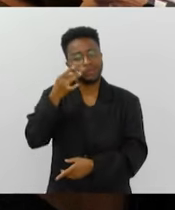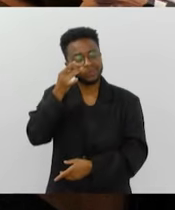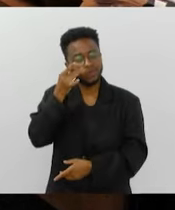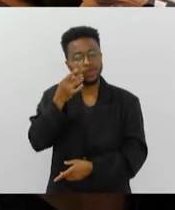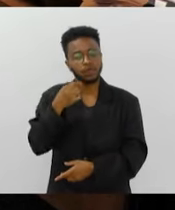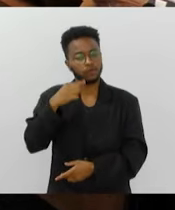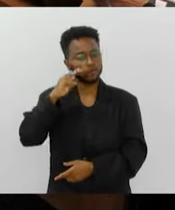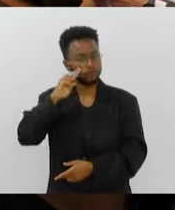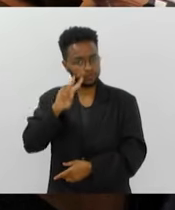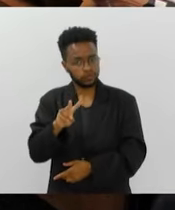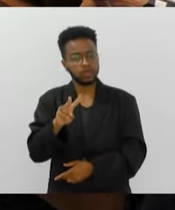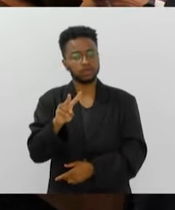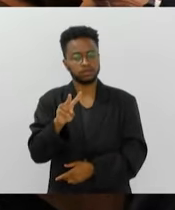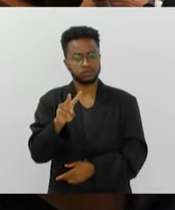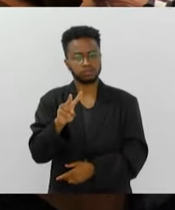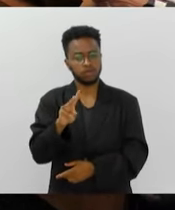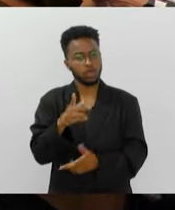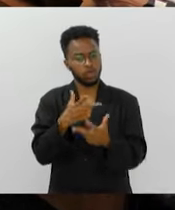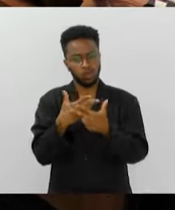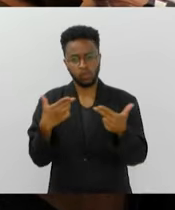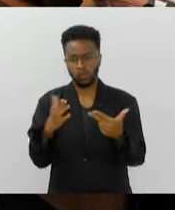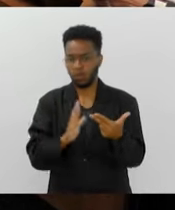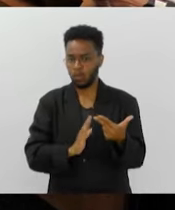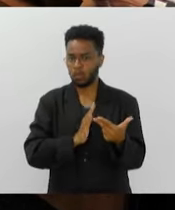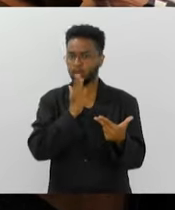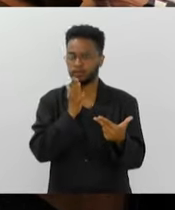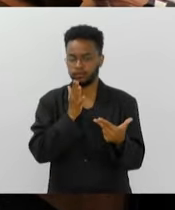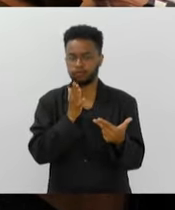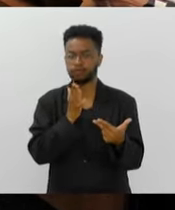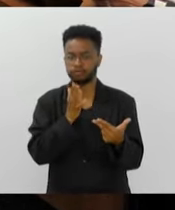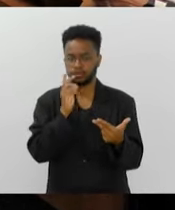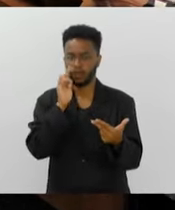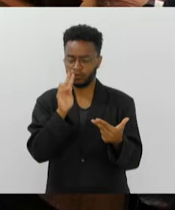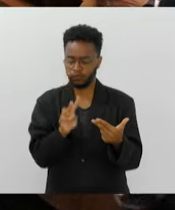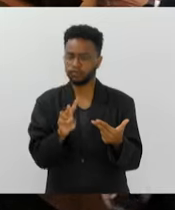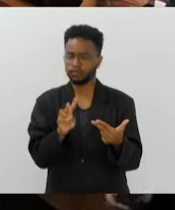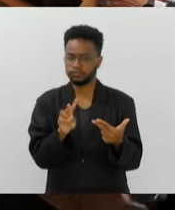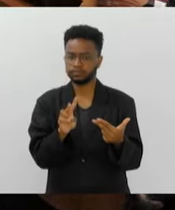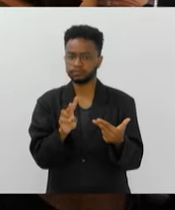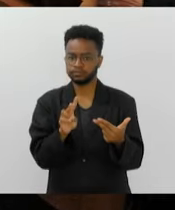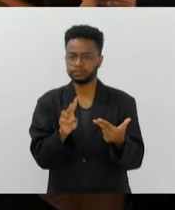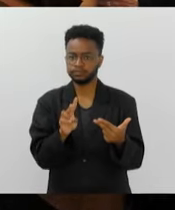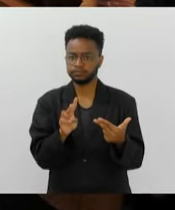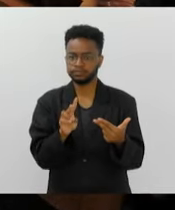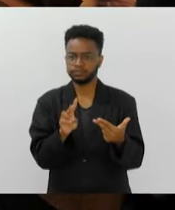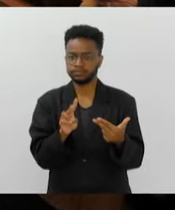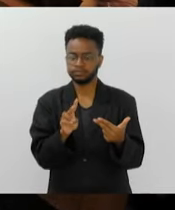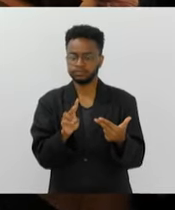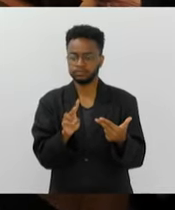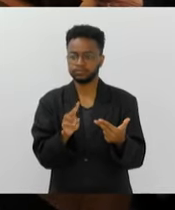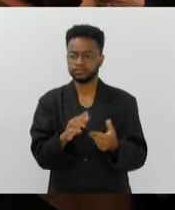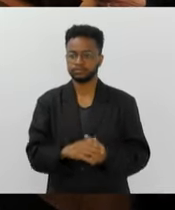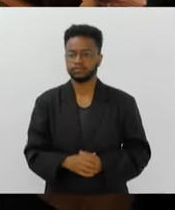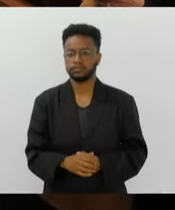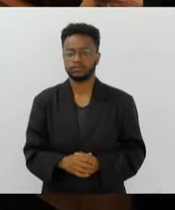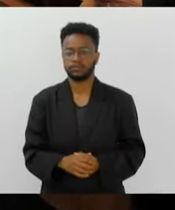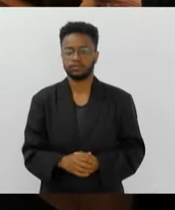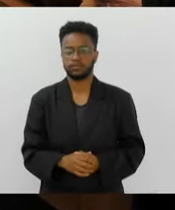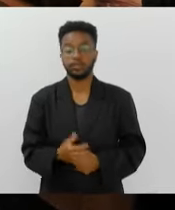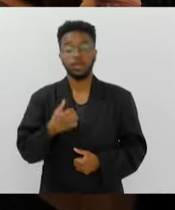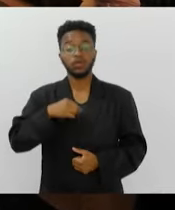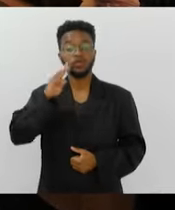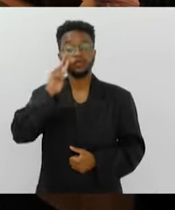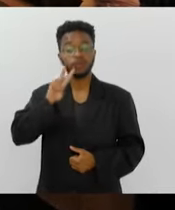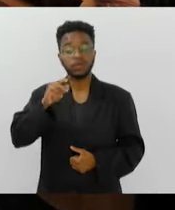presenciei cenas horripilantes o ripilante deputada Marina eu vi mulher